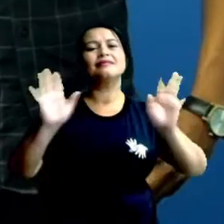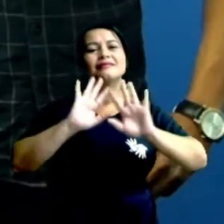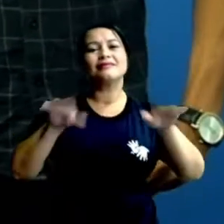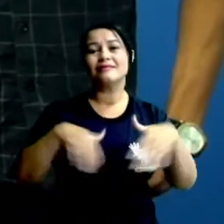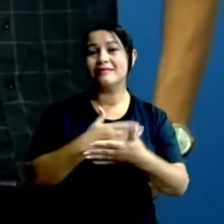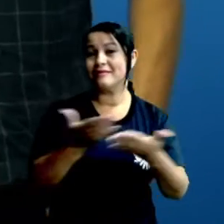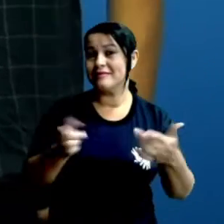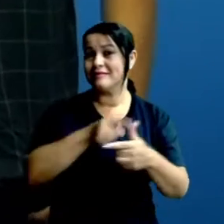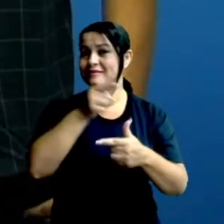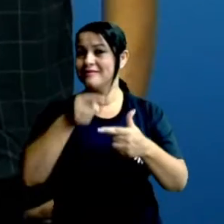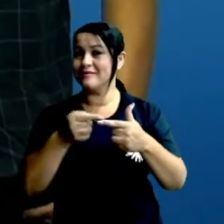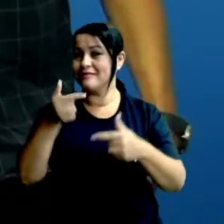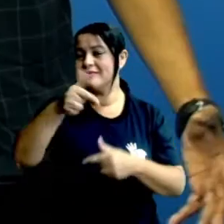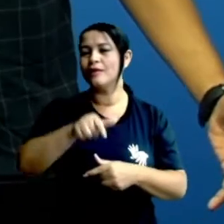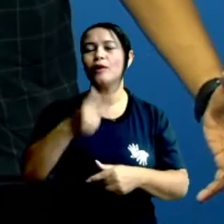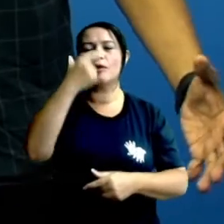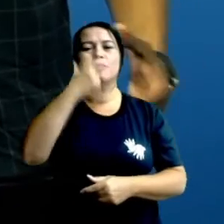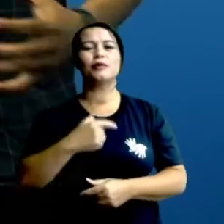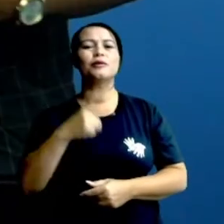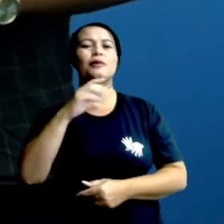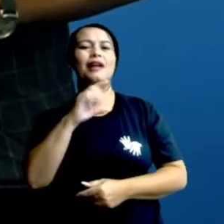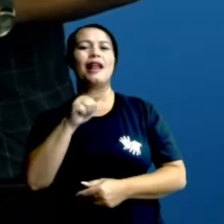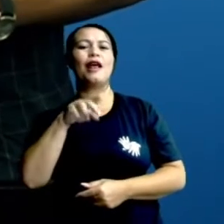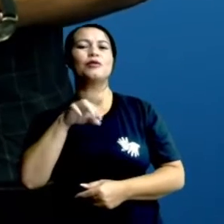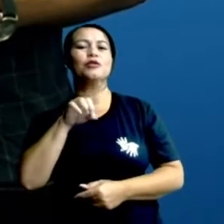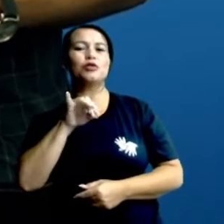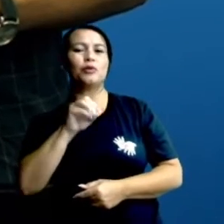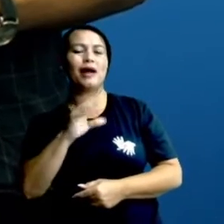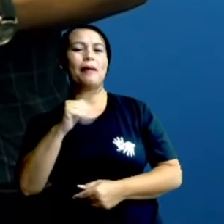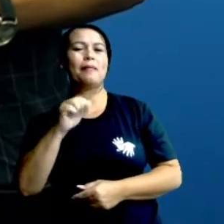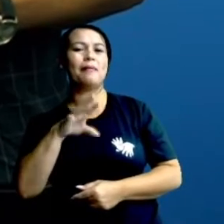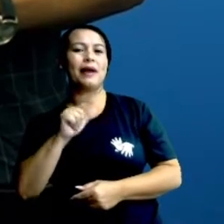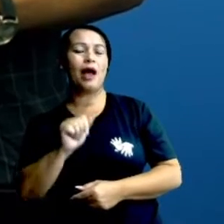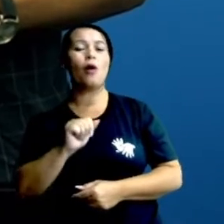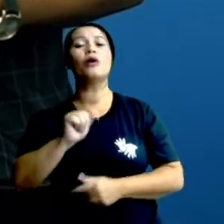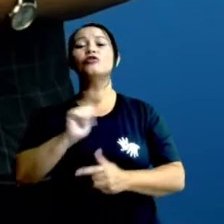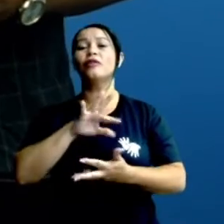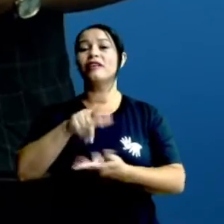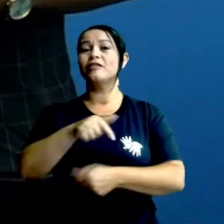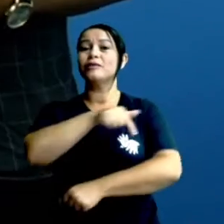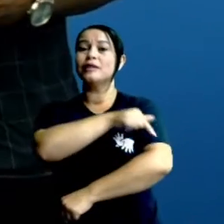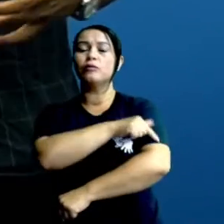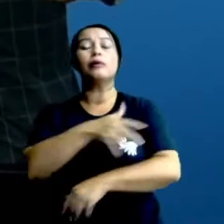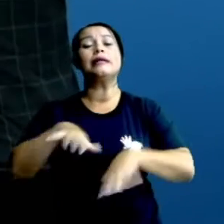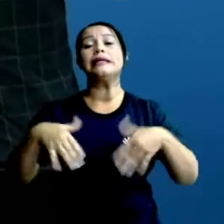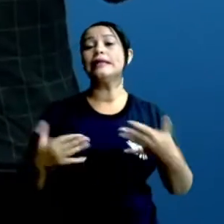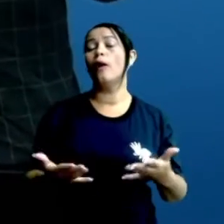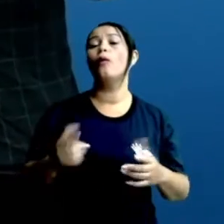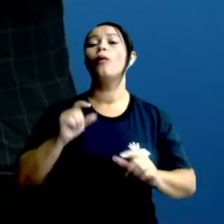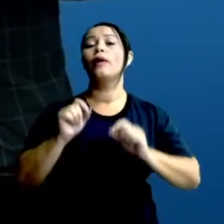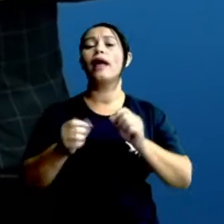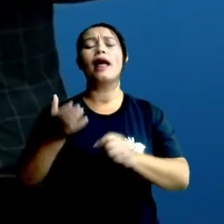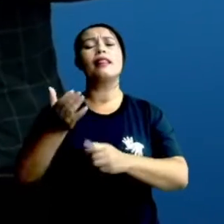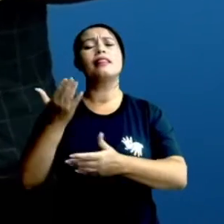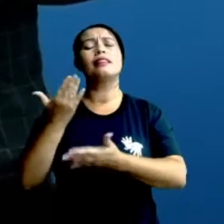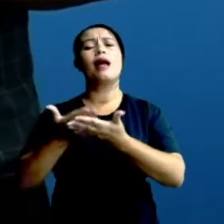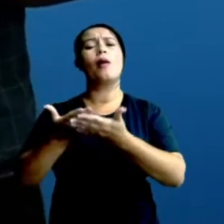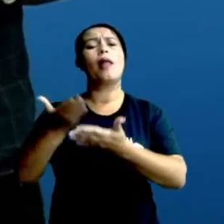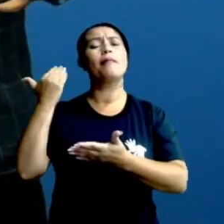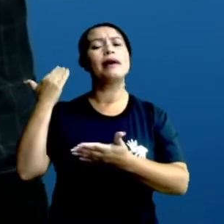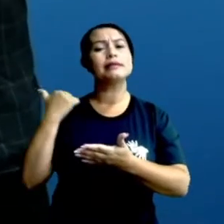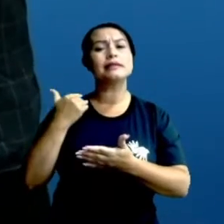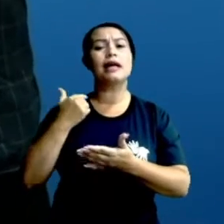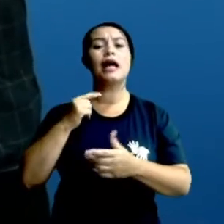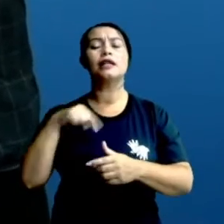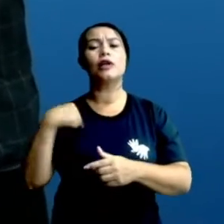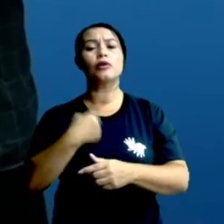Olá pessoal, estamos aqui de novo, professor Cláudio Cabral, para mais uma aula de Geografia para o 7º ano, tá bom? Então, na aula passada a gente trabalhou